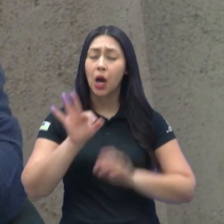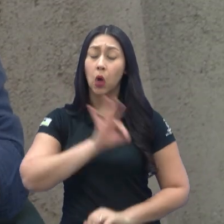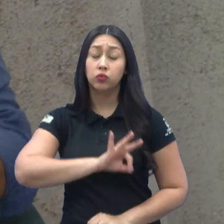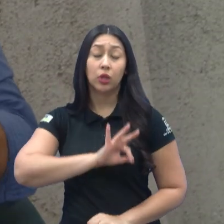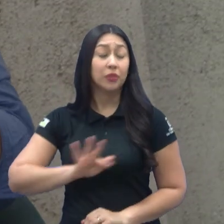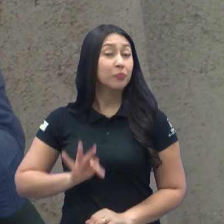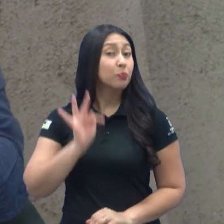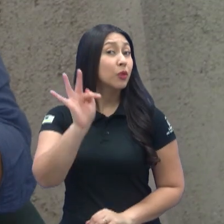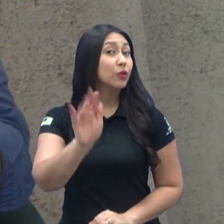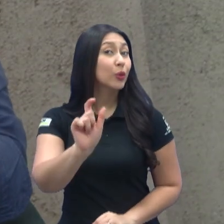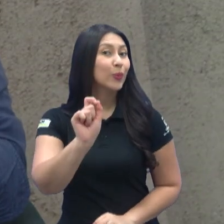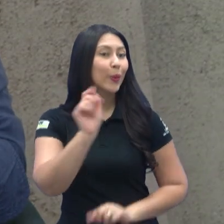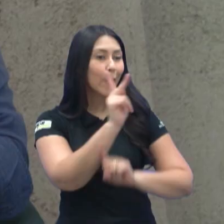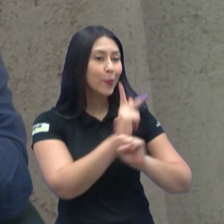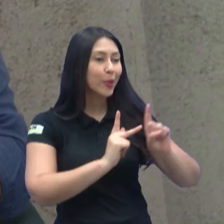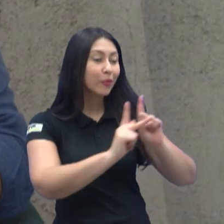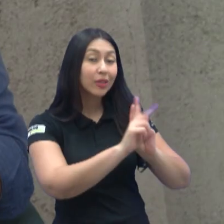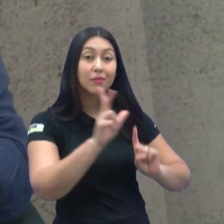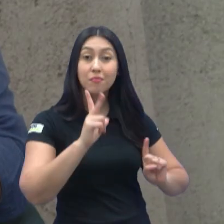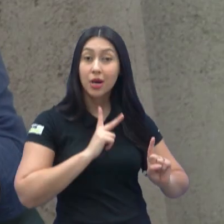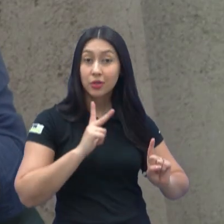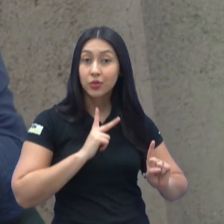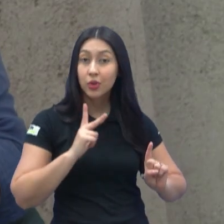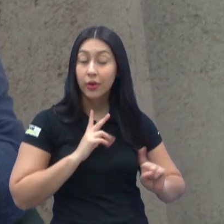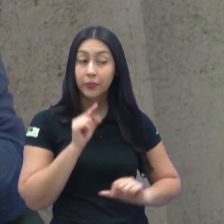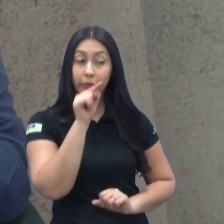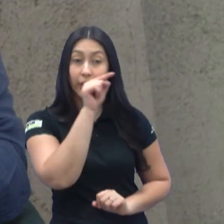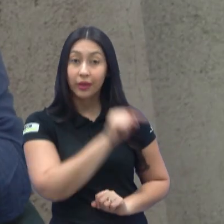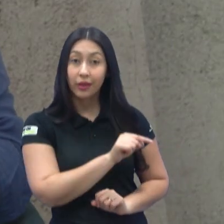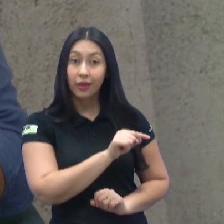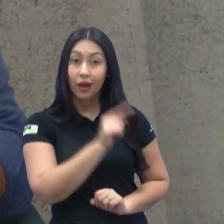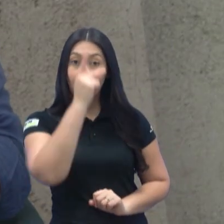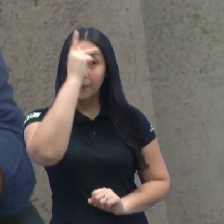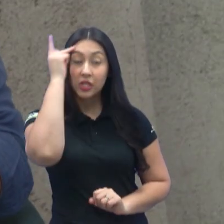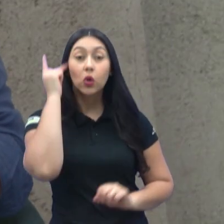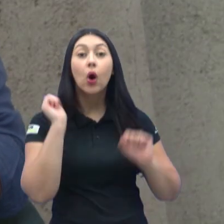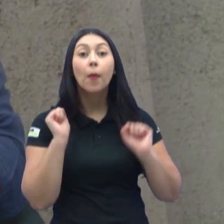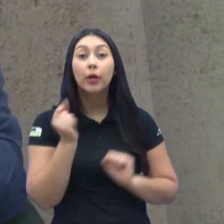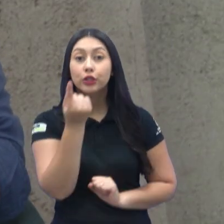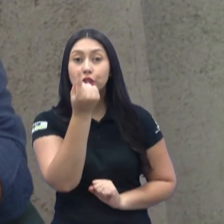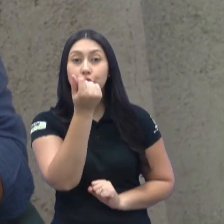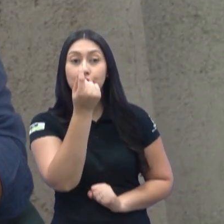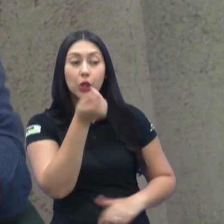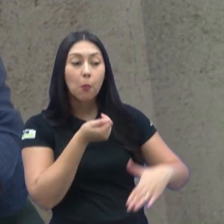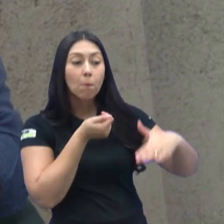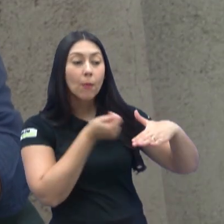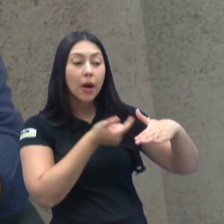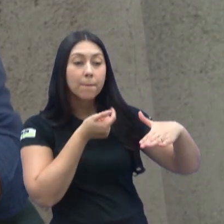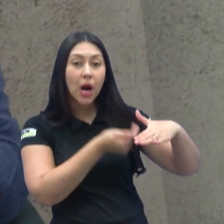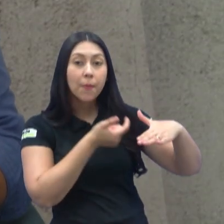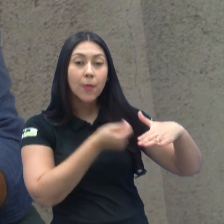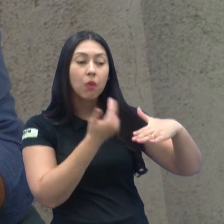que é a previdência privada. Nesse modelo, o trabalhador vai guardando dinheiro ao longo da vida,